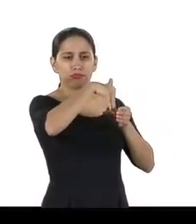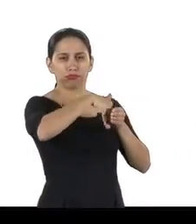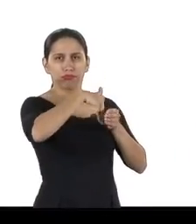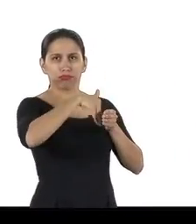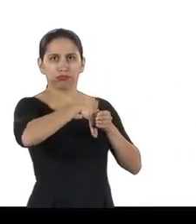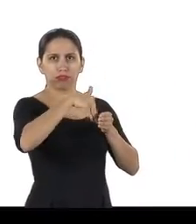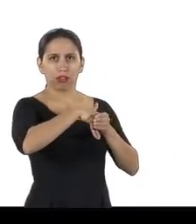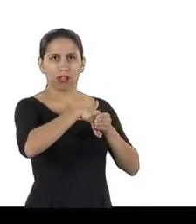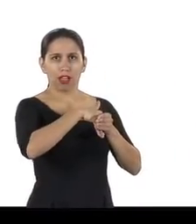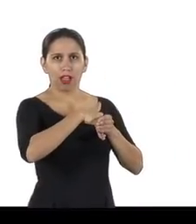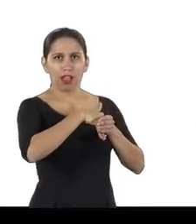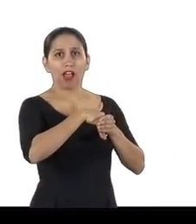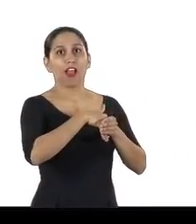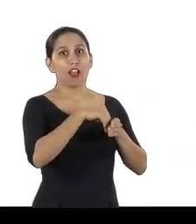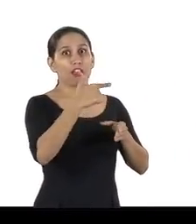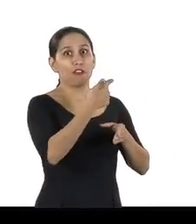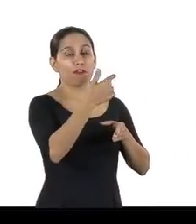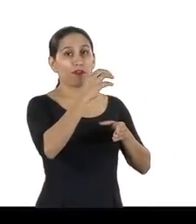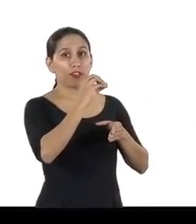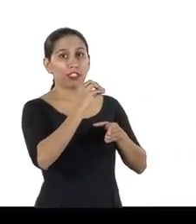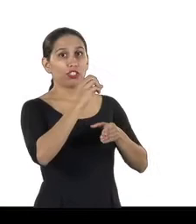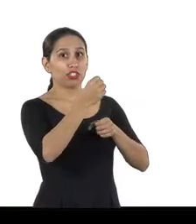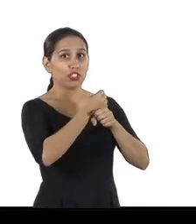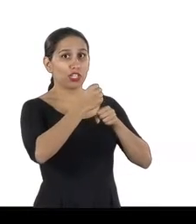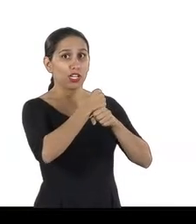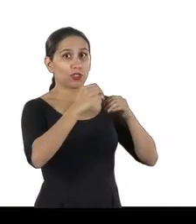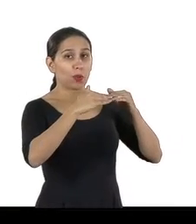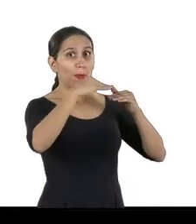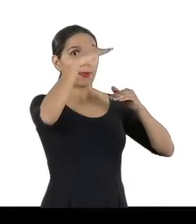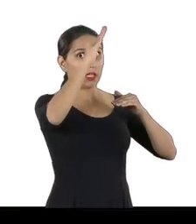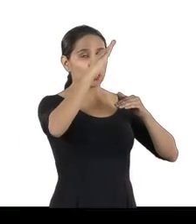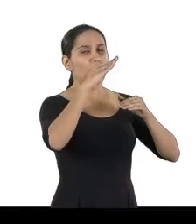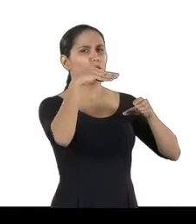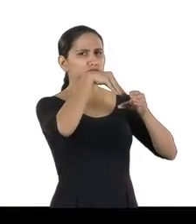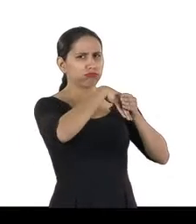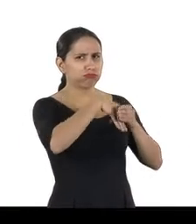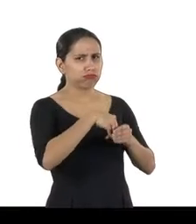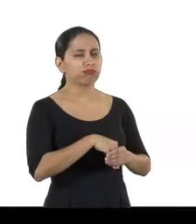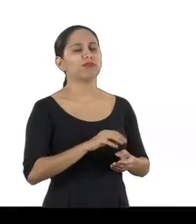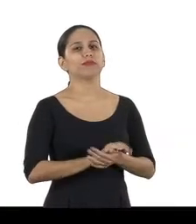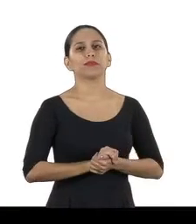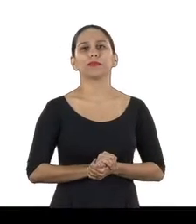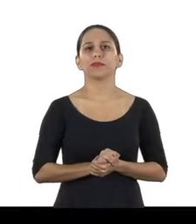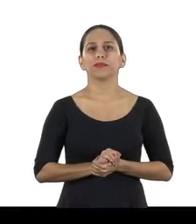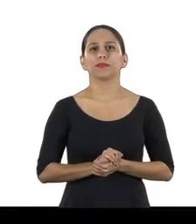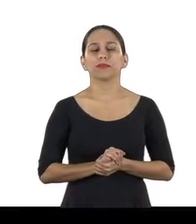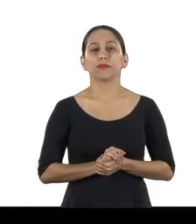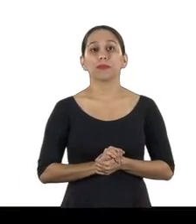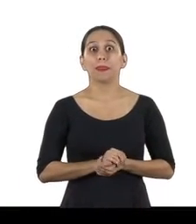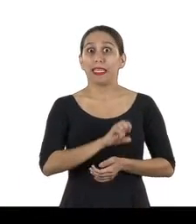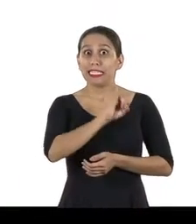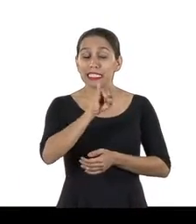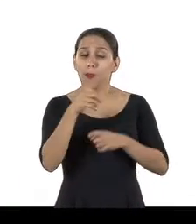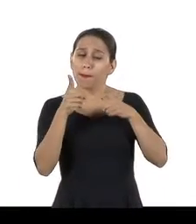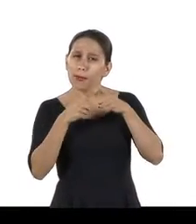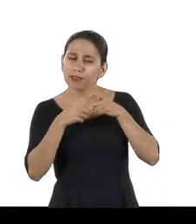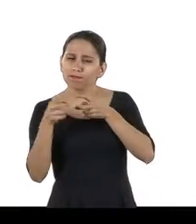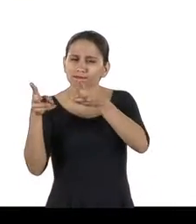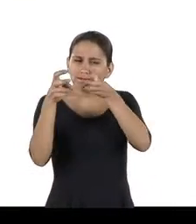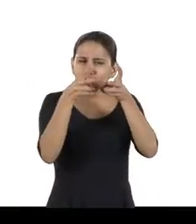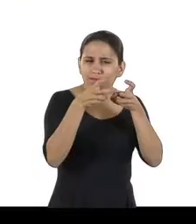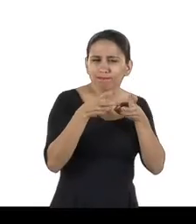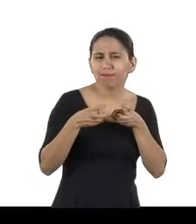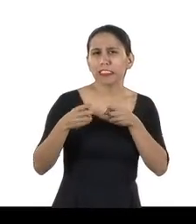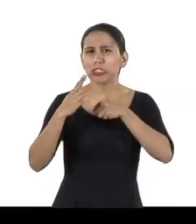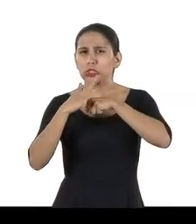de 20 anos após o desligamento do trabalhador. Se for identificado uma doença profissional, o médico responsável deve